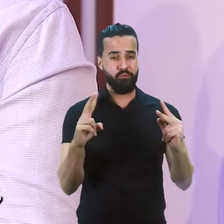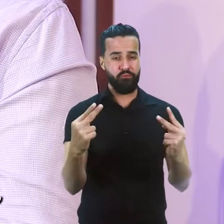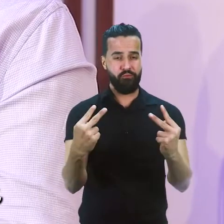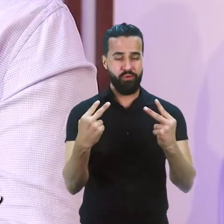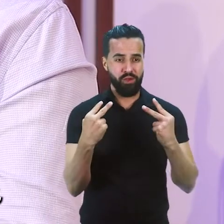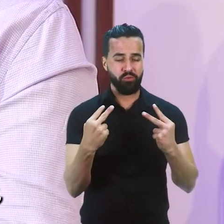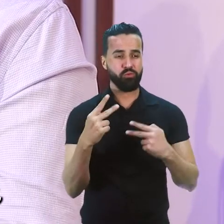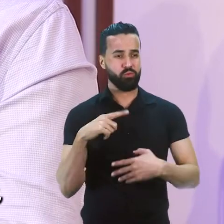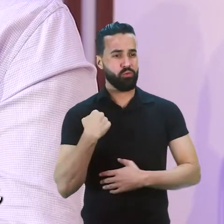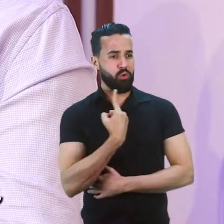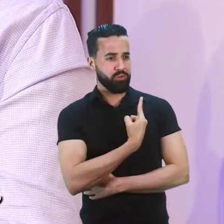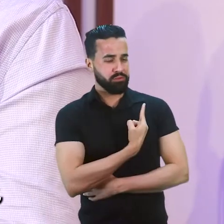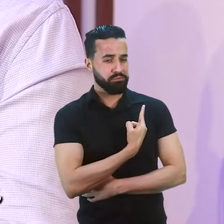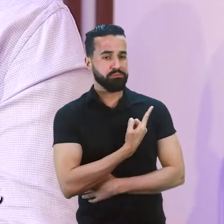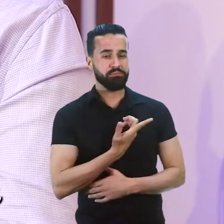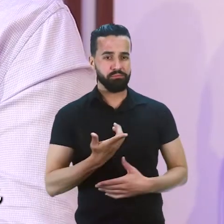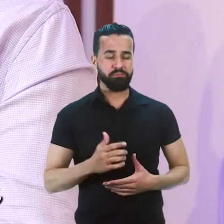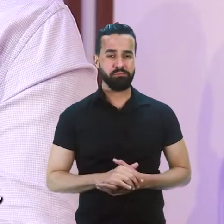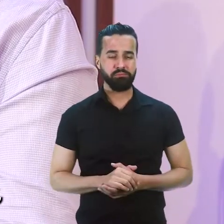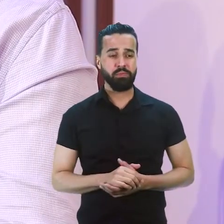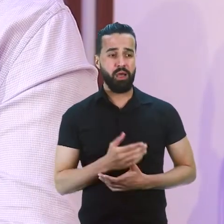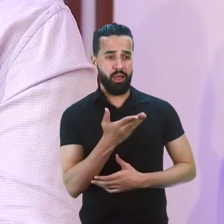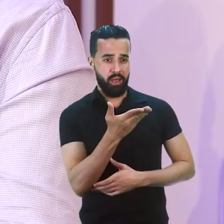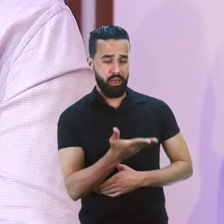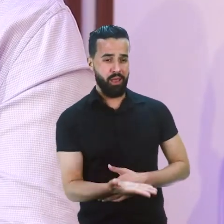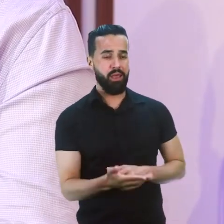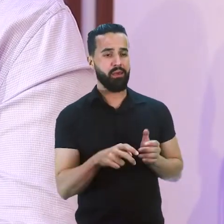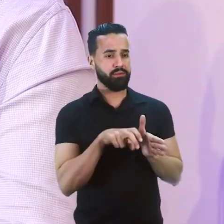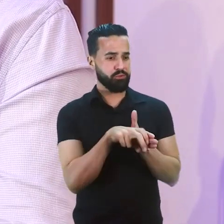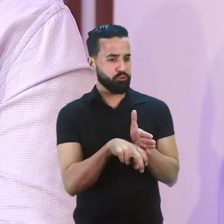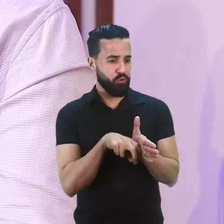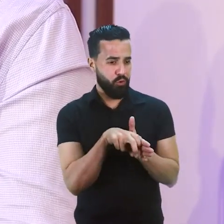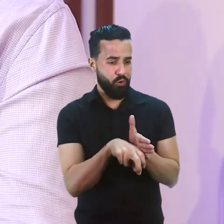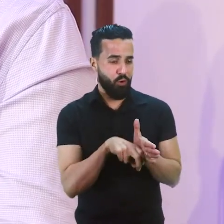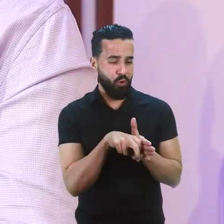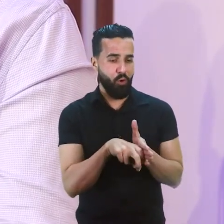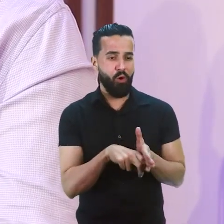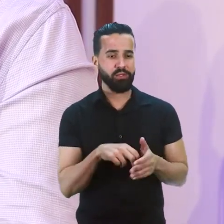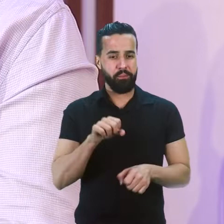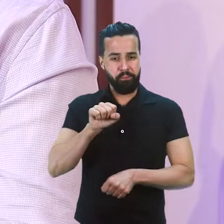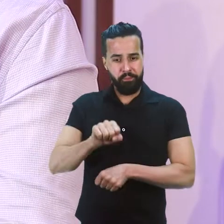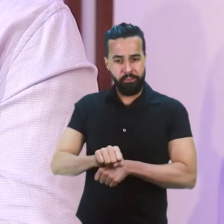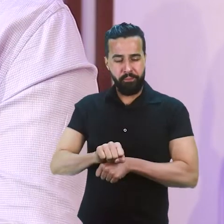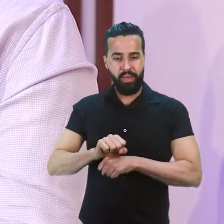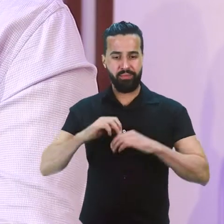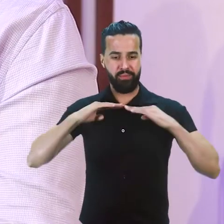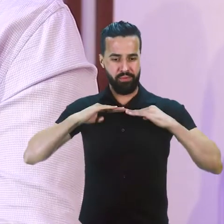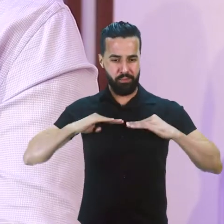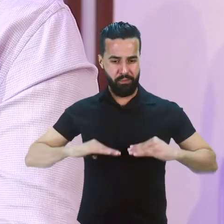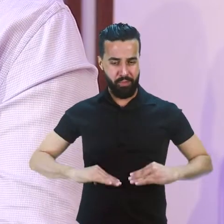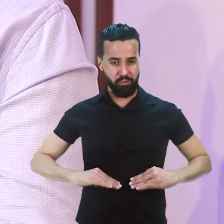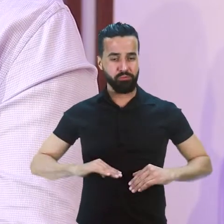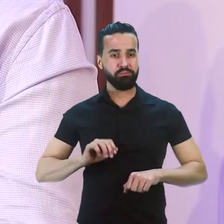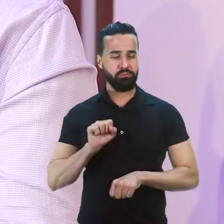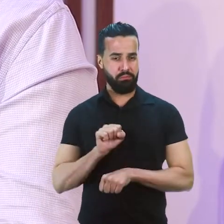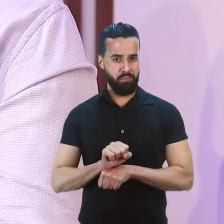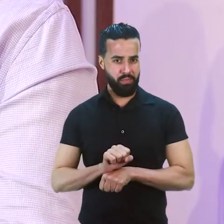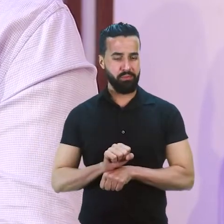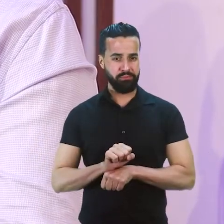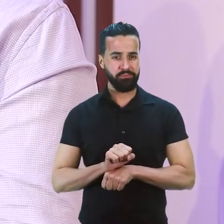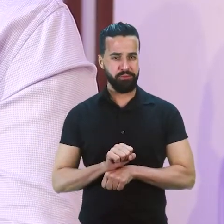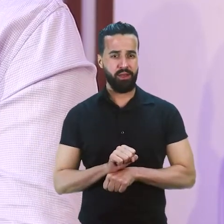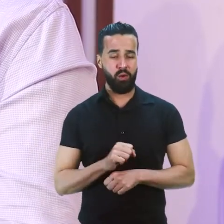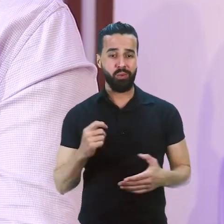o Herbert ele é uma pessoa em cadeira de rodas, tetraplégico, né? Teve aí uma grave